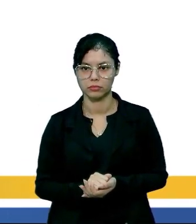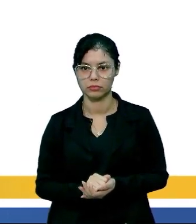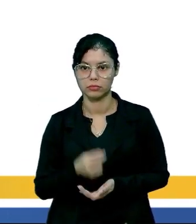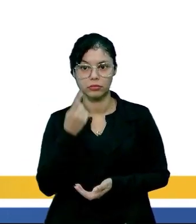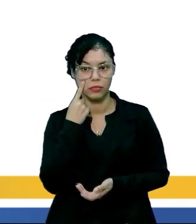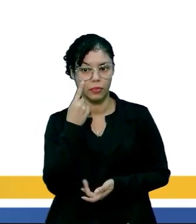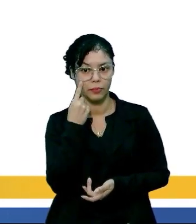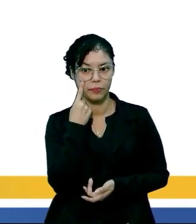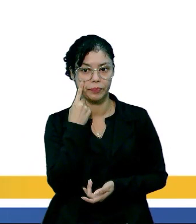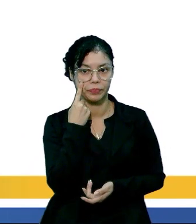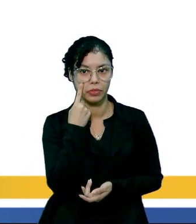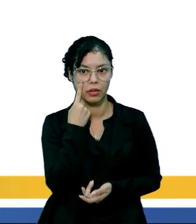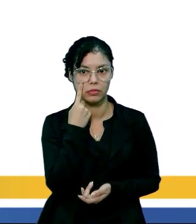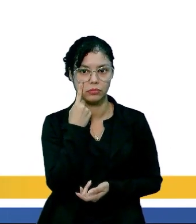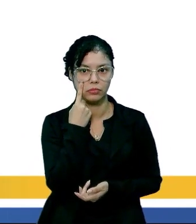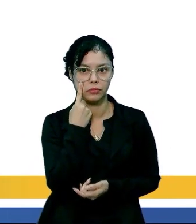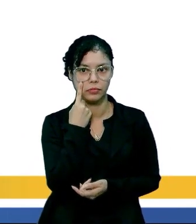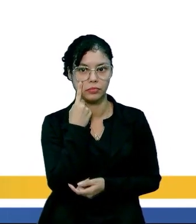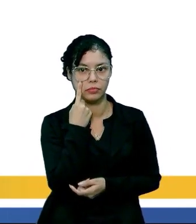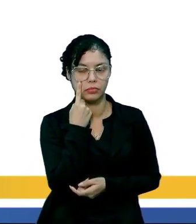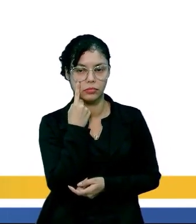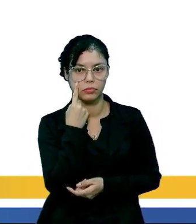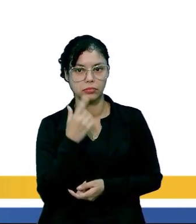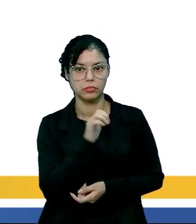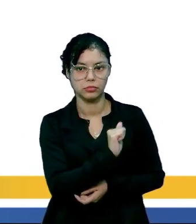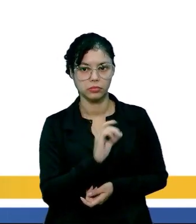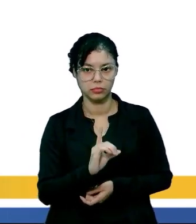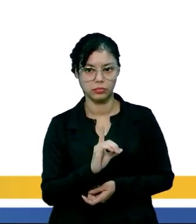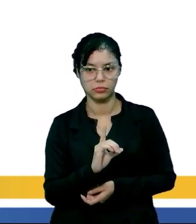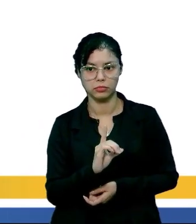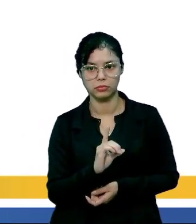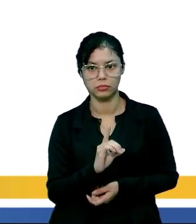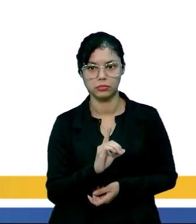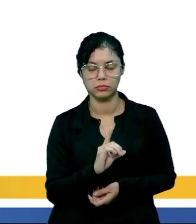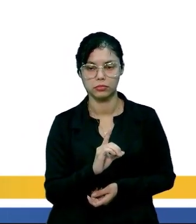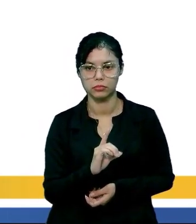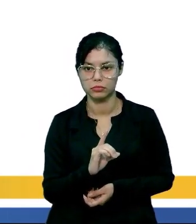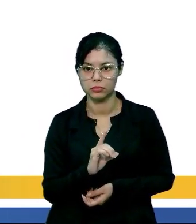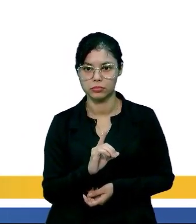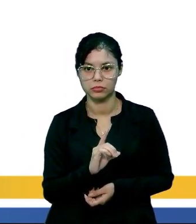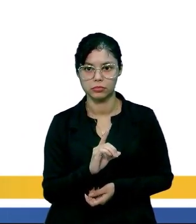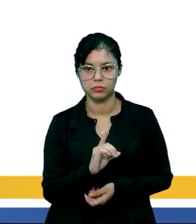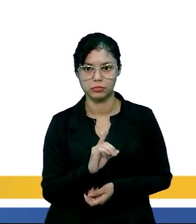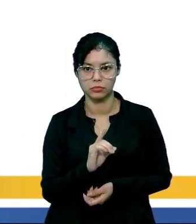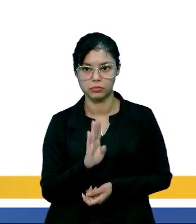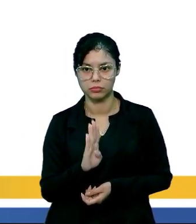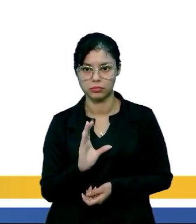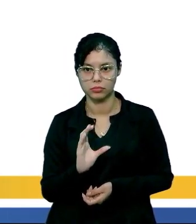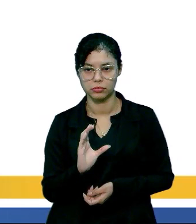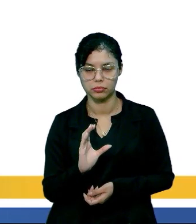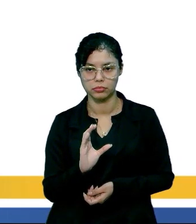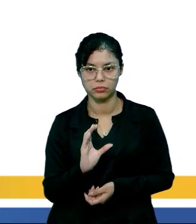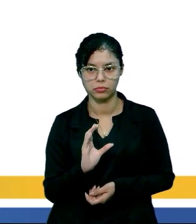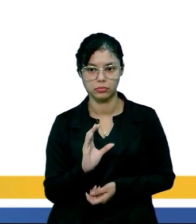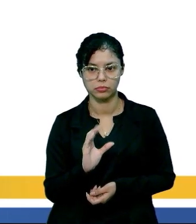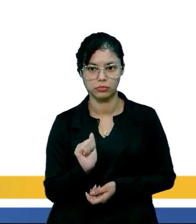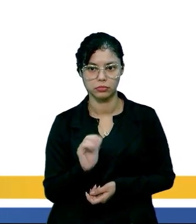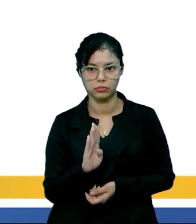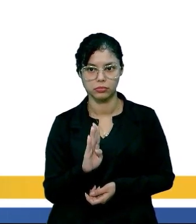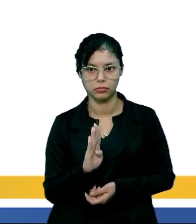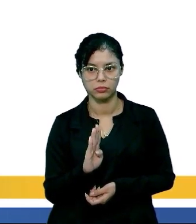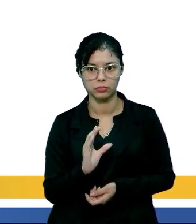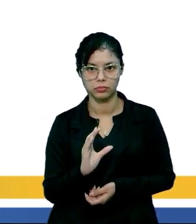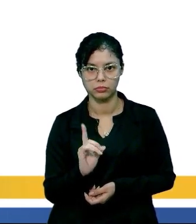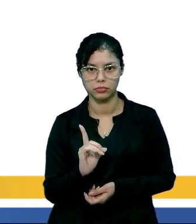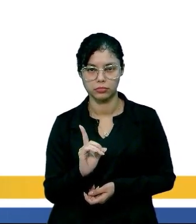Então, observe aí que eu botei o AD, tá? BC,